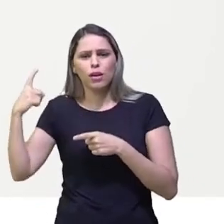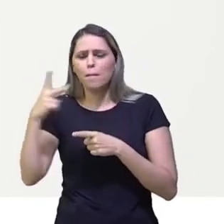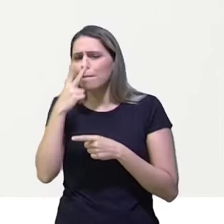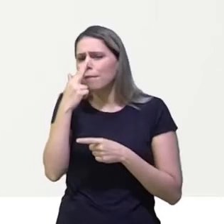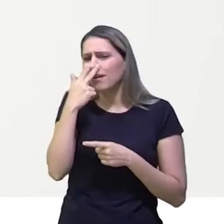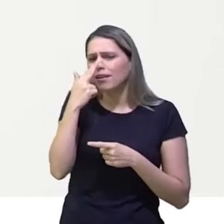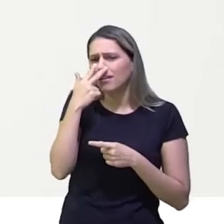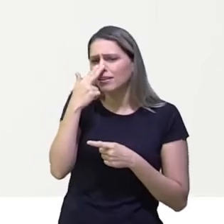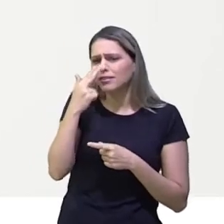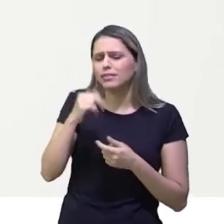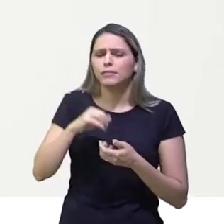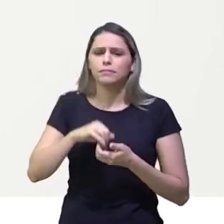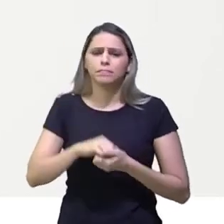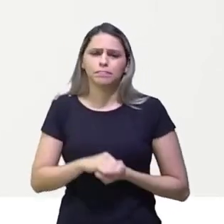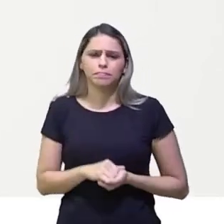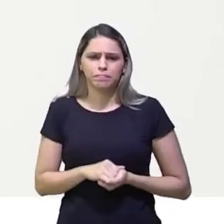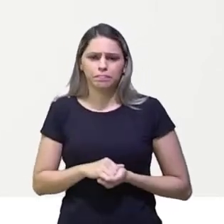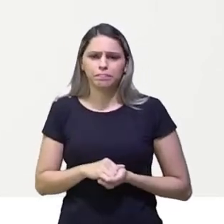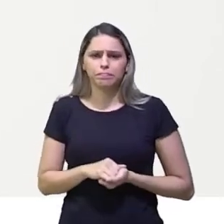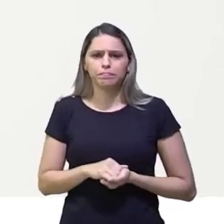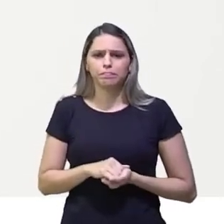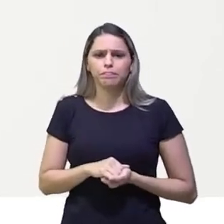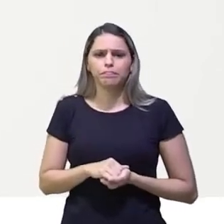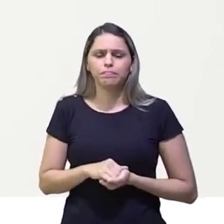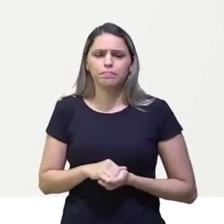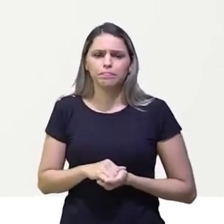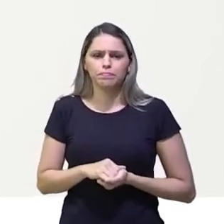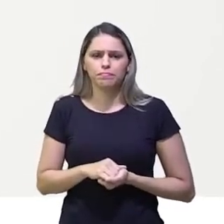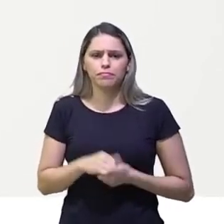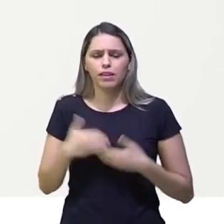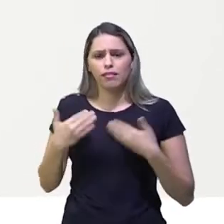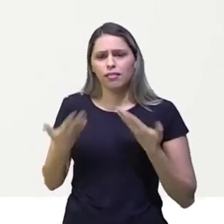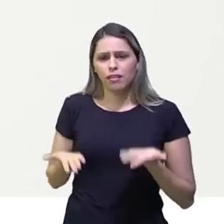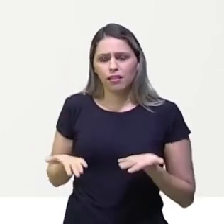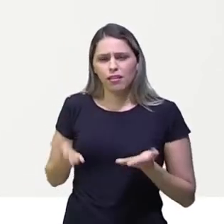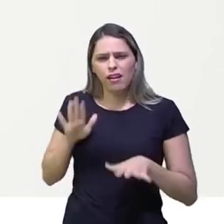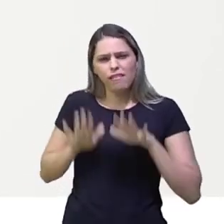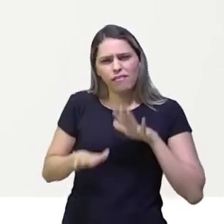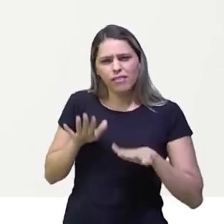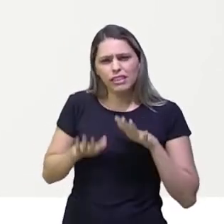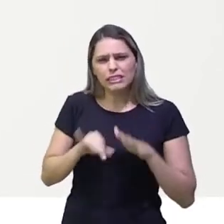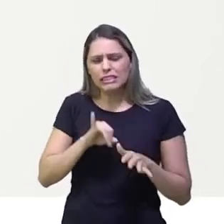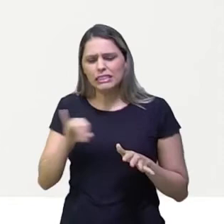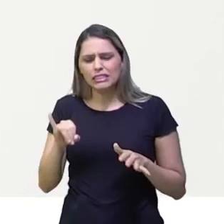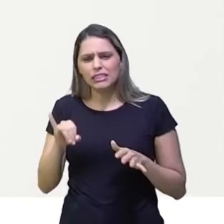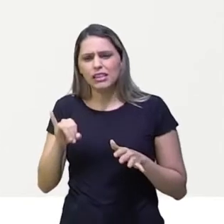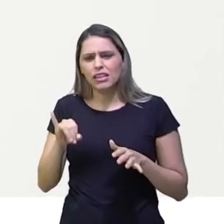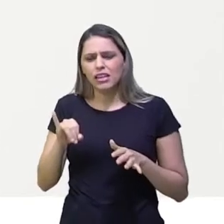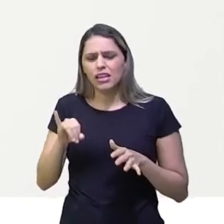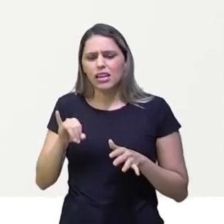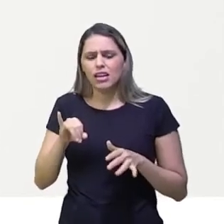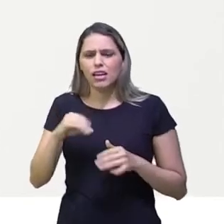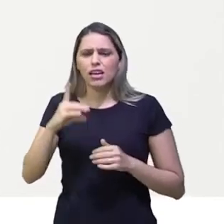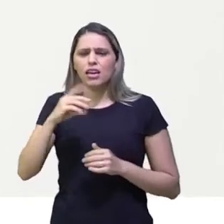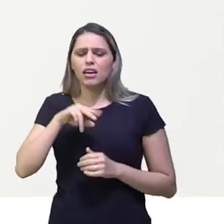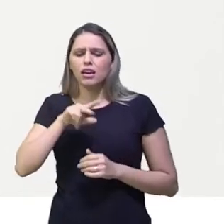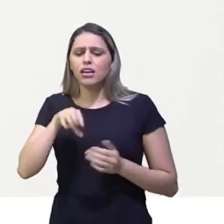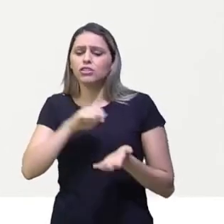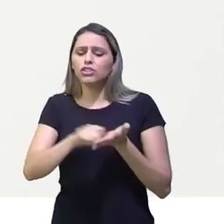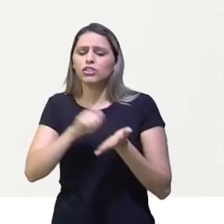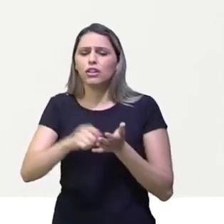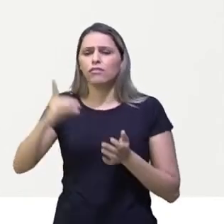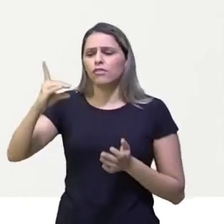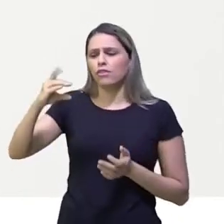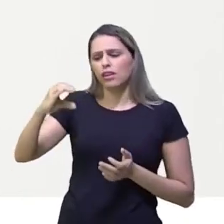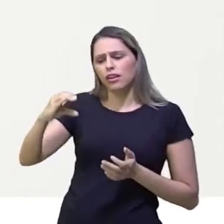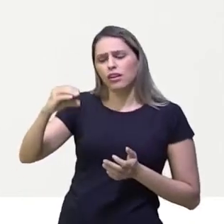semelhante, né? Ele é semelhante. Então, às vezes, quando se eu falar para você, escreva cadê, aí você fala KT,